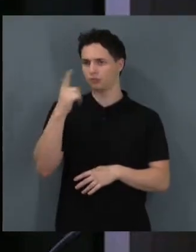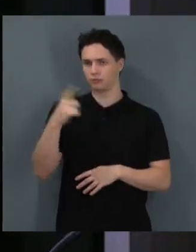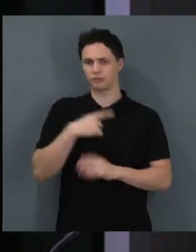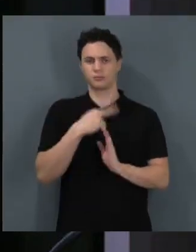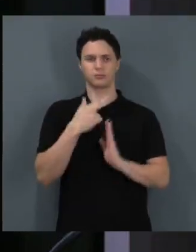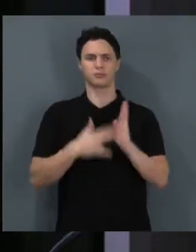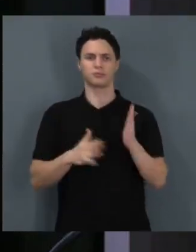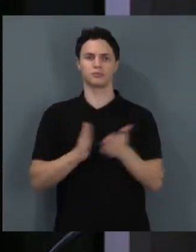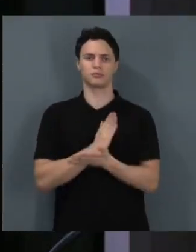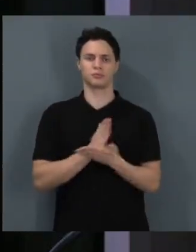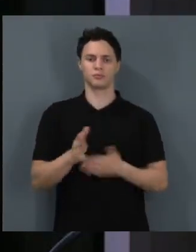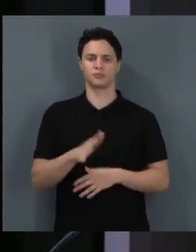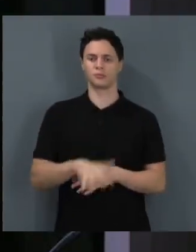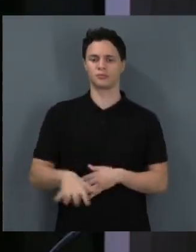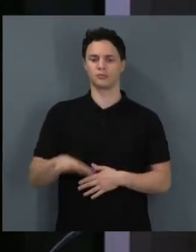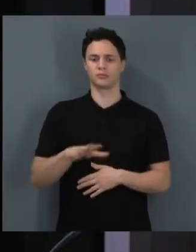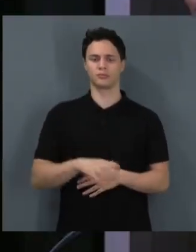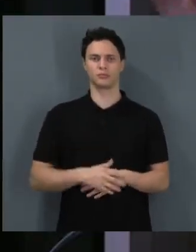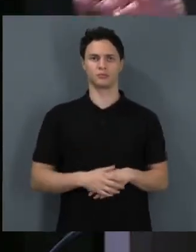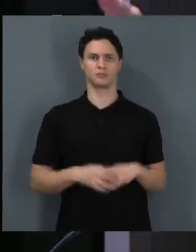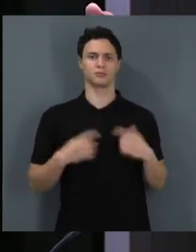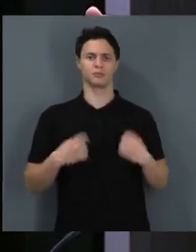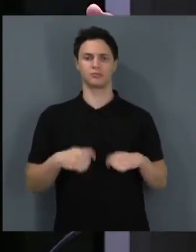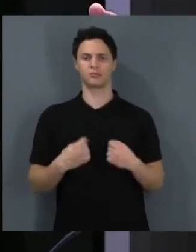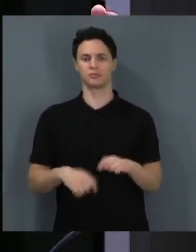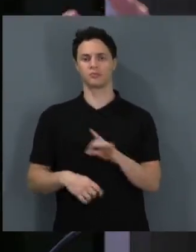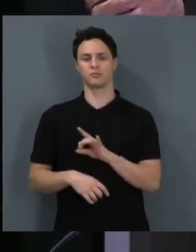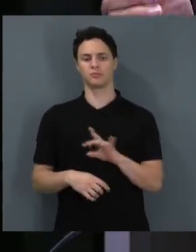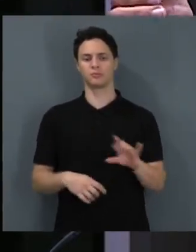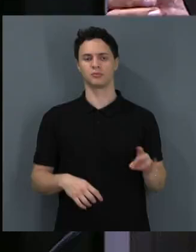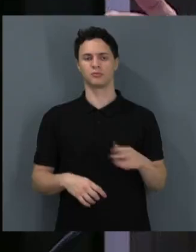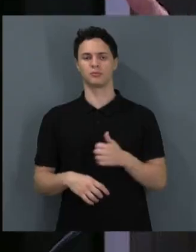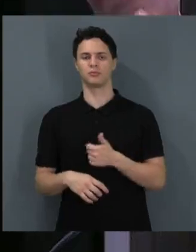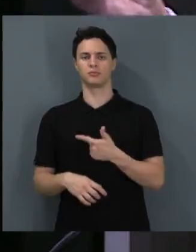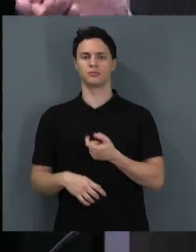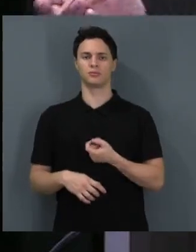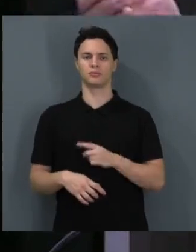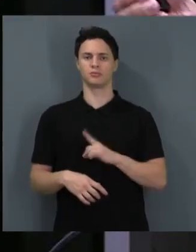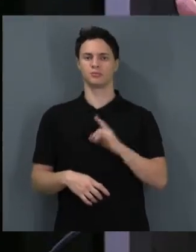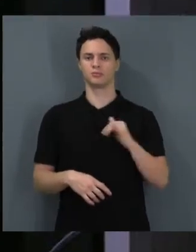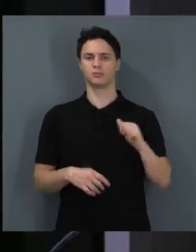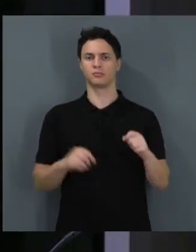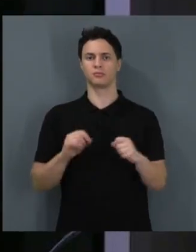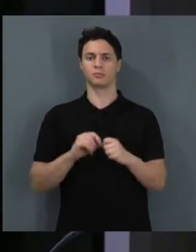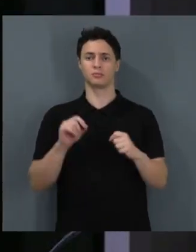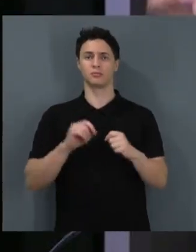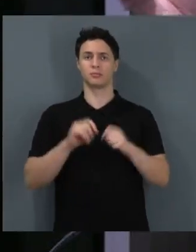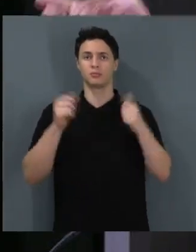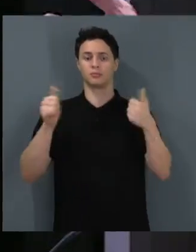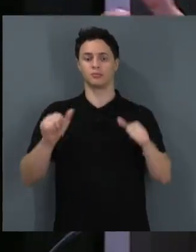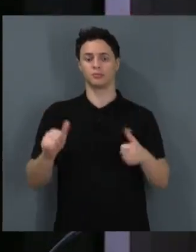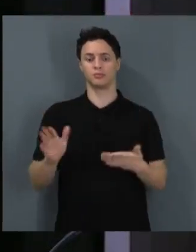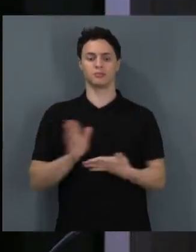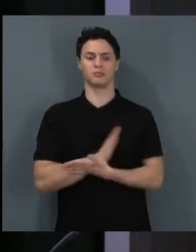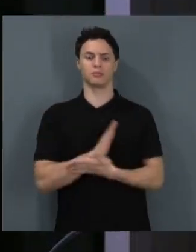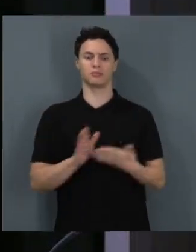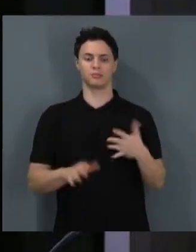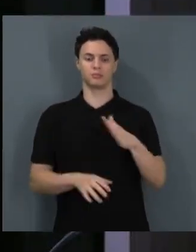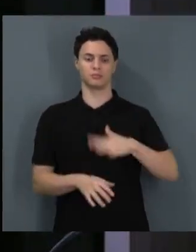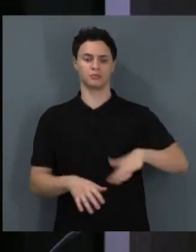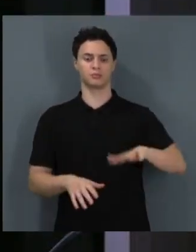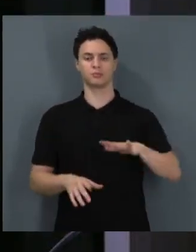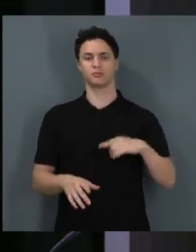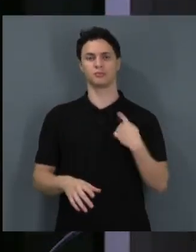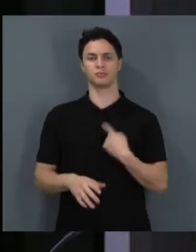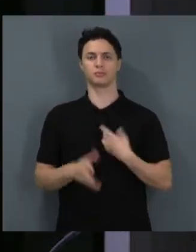alguns setores específicos, que a cada 120 dias possa ser feita uma avaliação de determinados setores. Nós